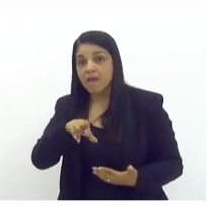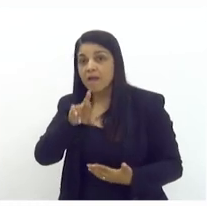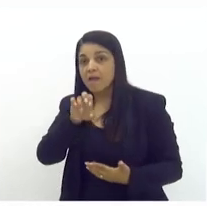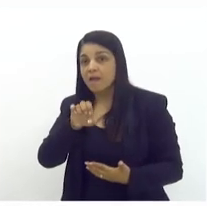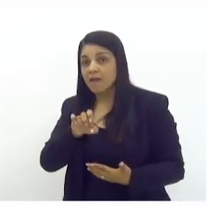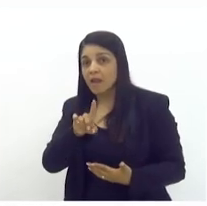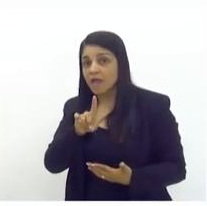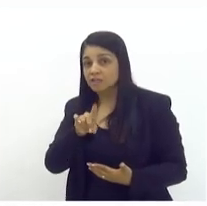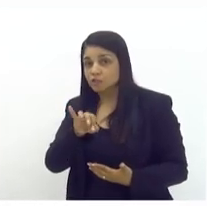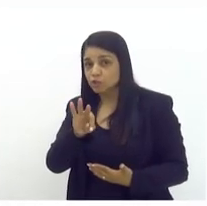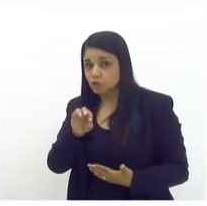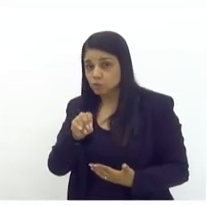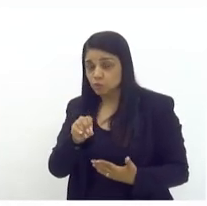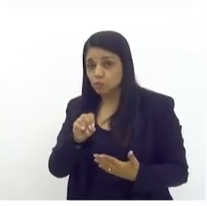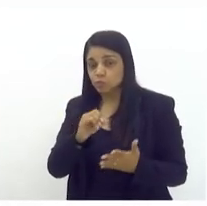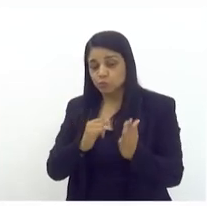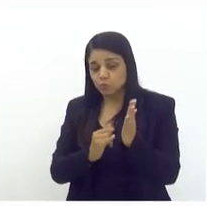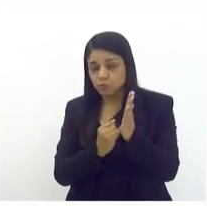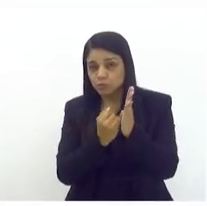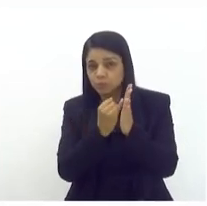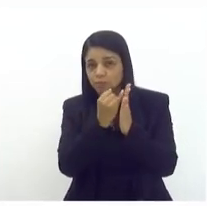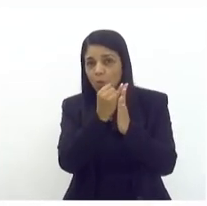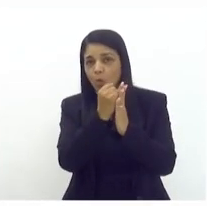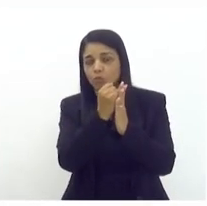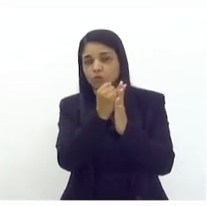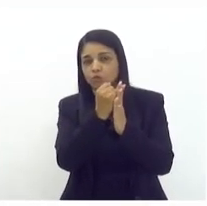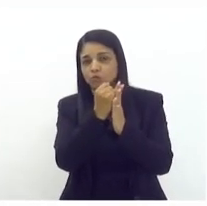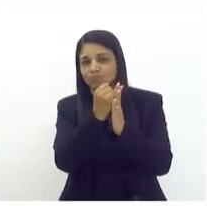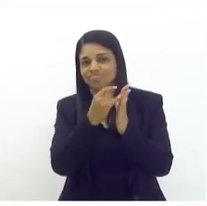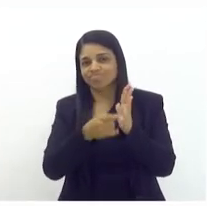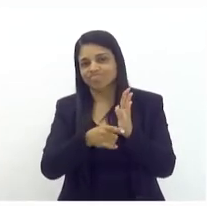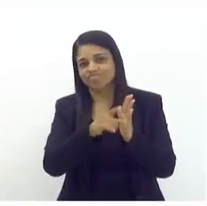os impostos incididos anteriormente